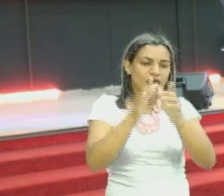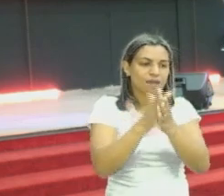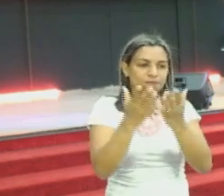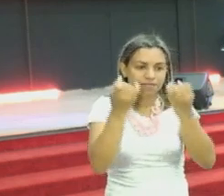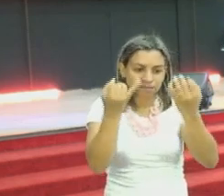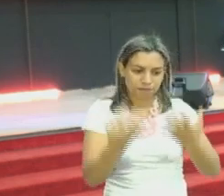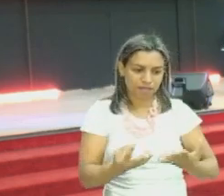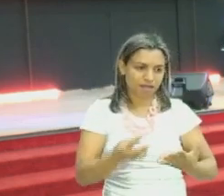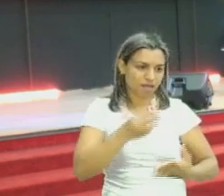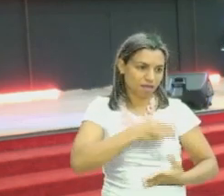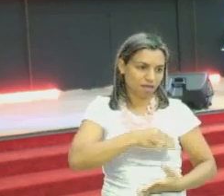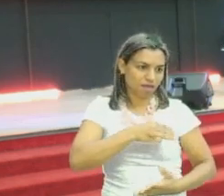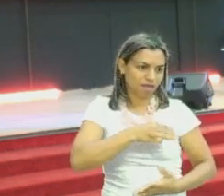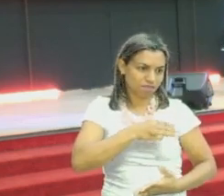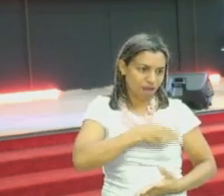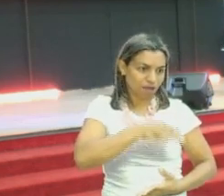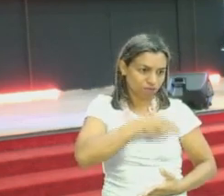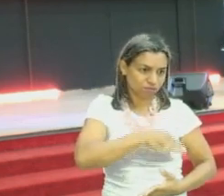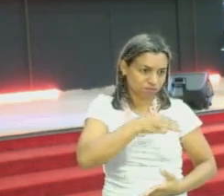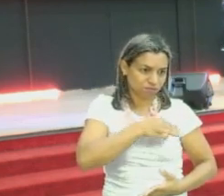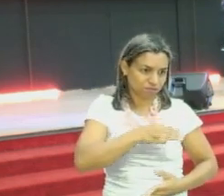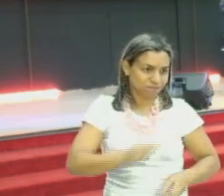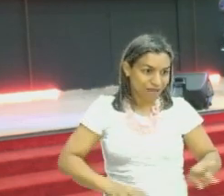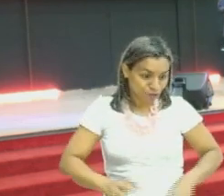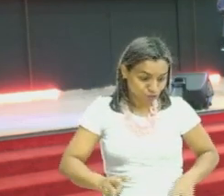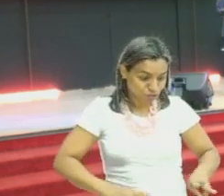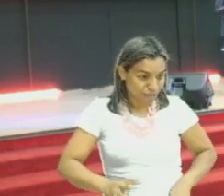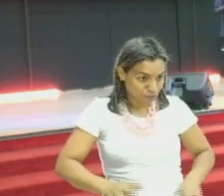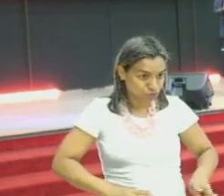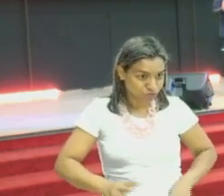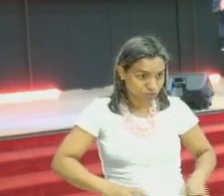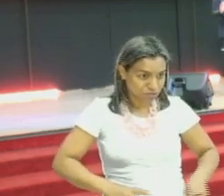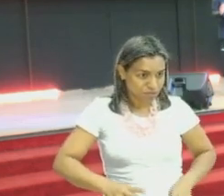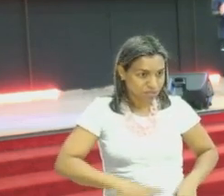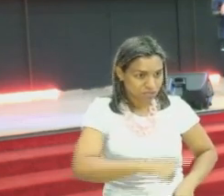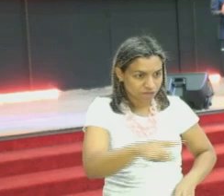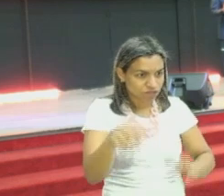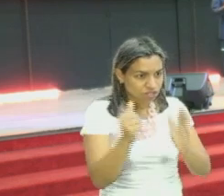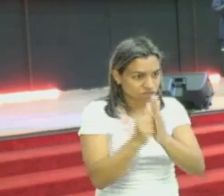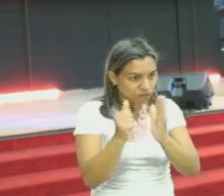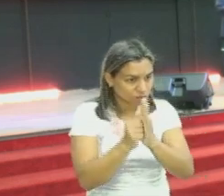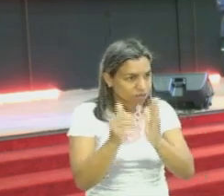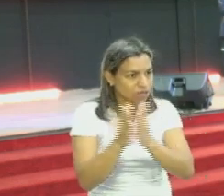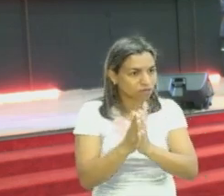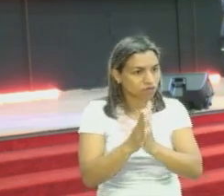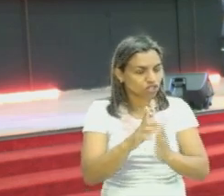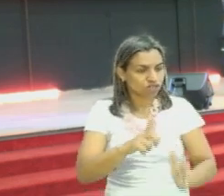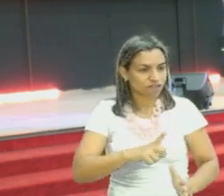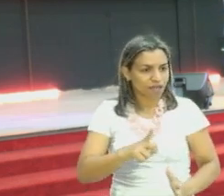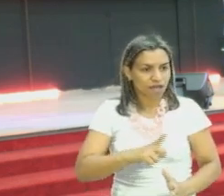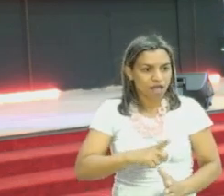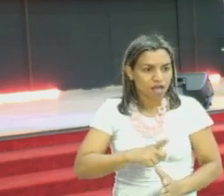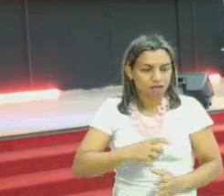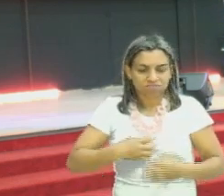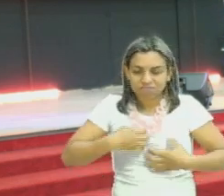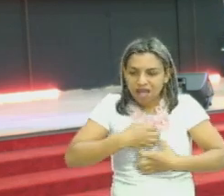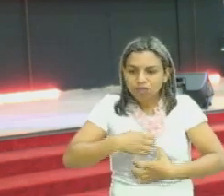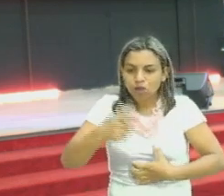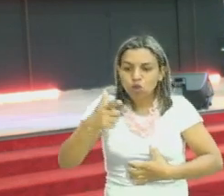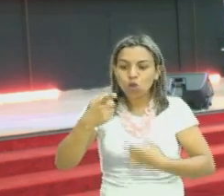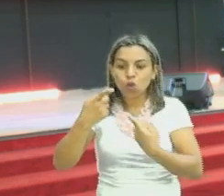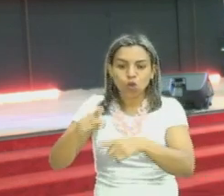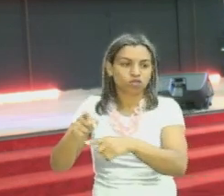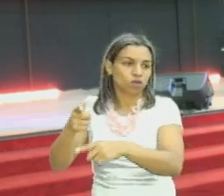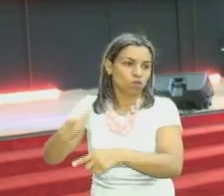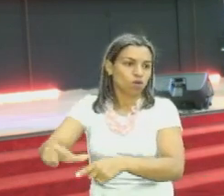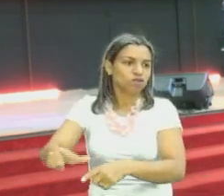estiverem orando, se tiverem alguma coisa contra alguém, perdoem-no, para que também